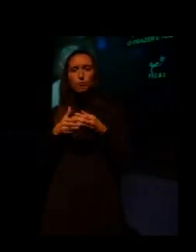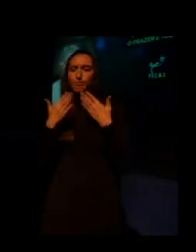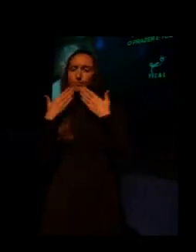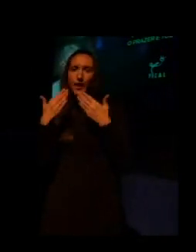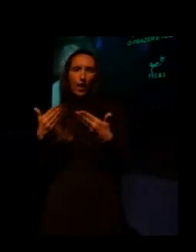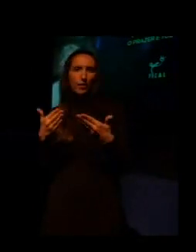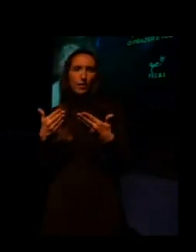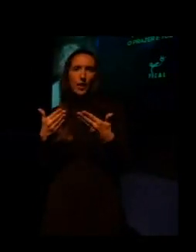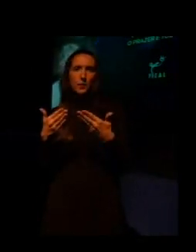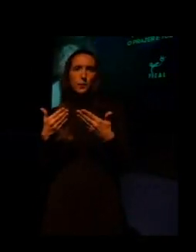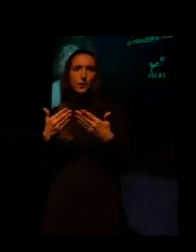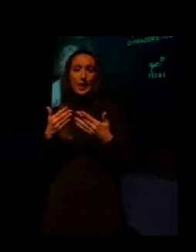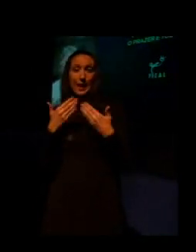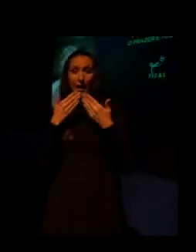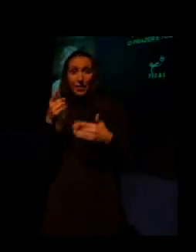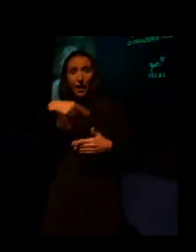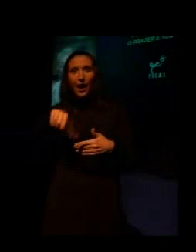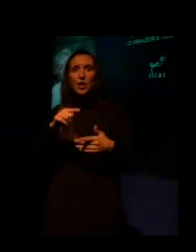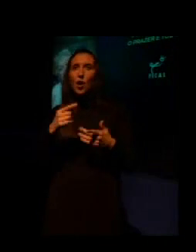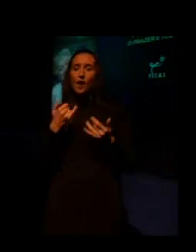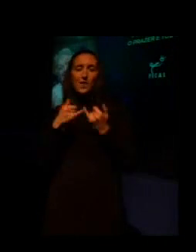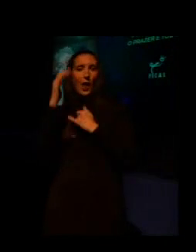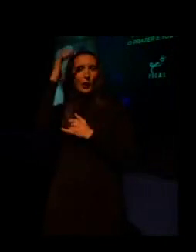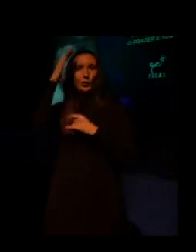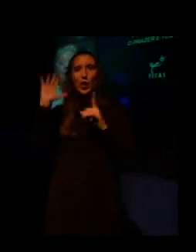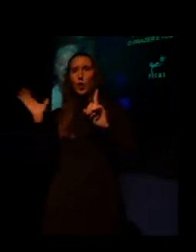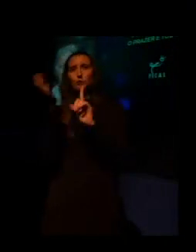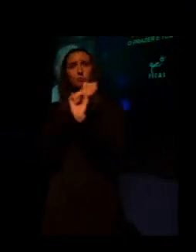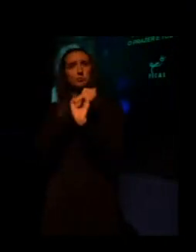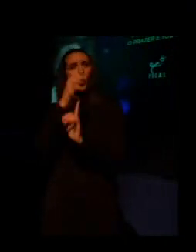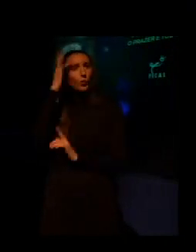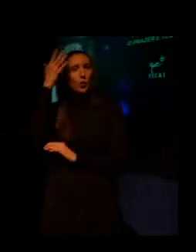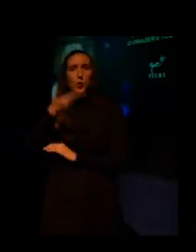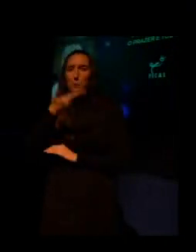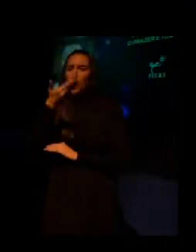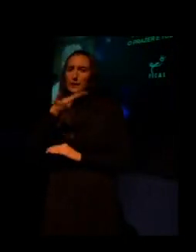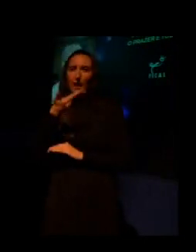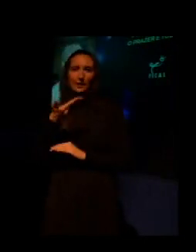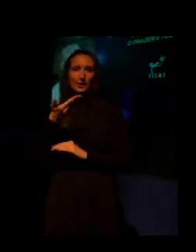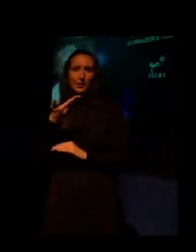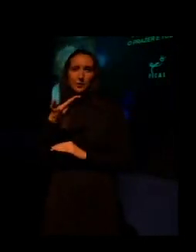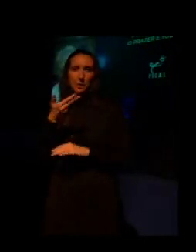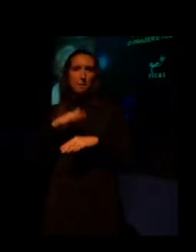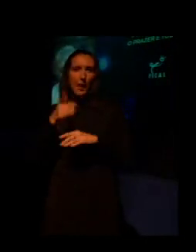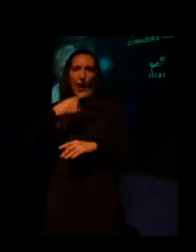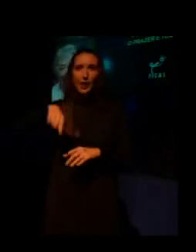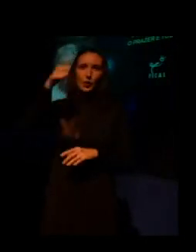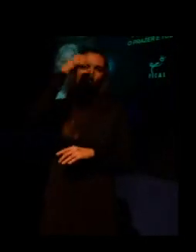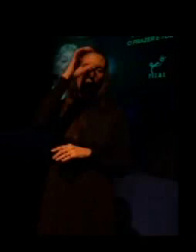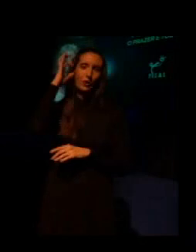possibilitou realizar este sueño tan importante para todas y